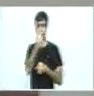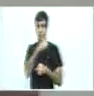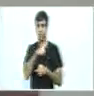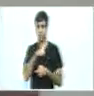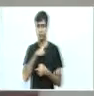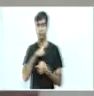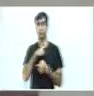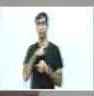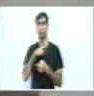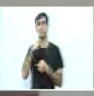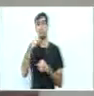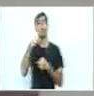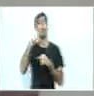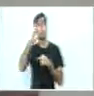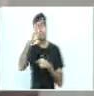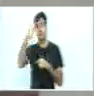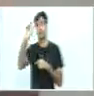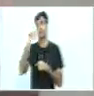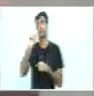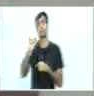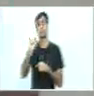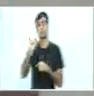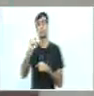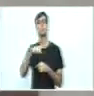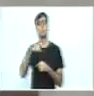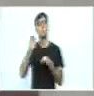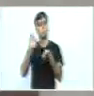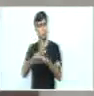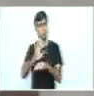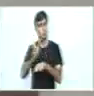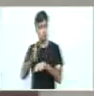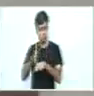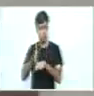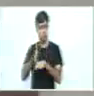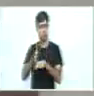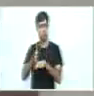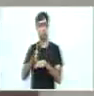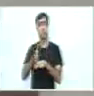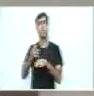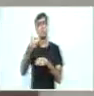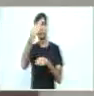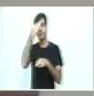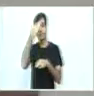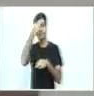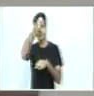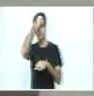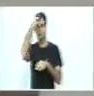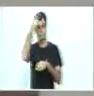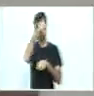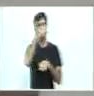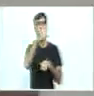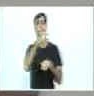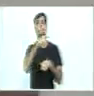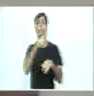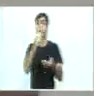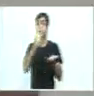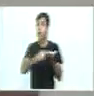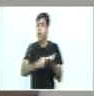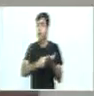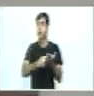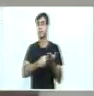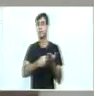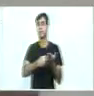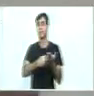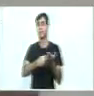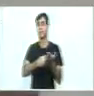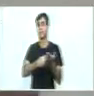salário, teoricamente, né, ficou pronto. O senhor chefe do Executivo ficou de mandar esse plano de cargos e